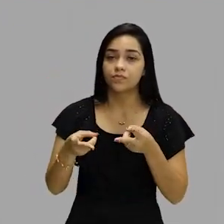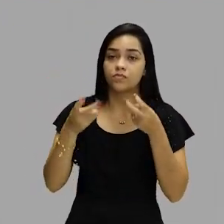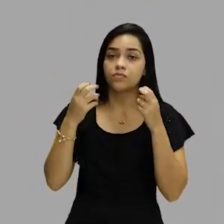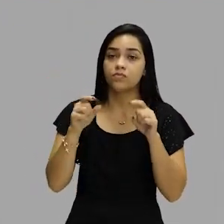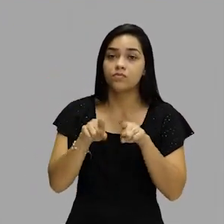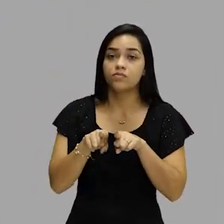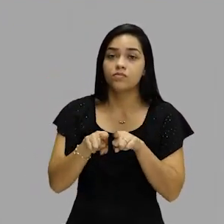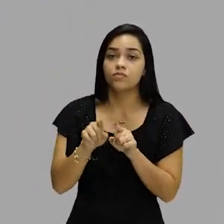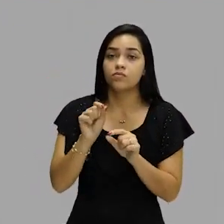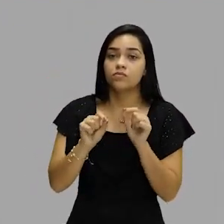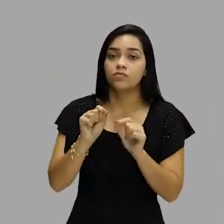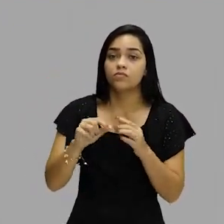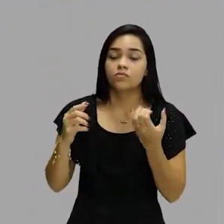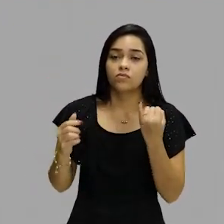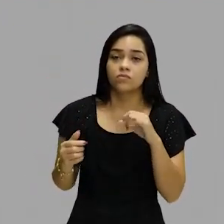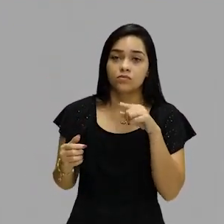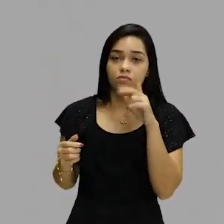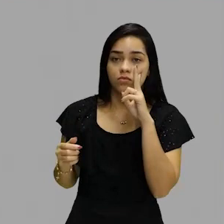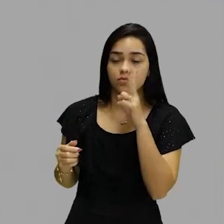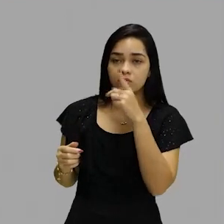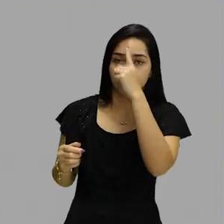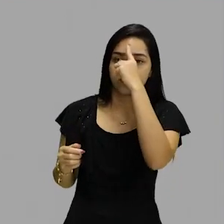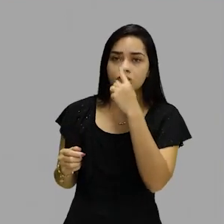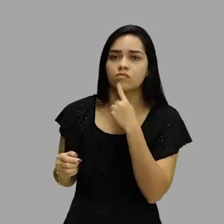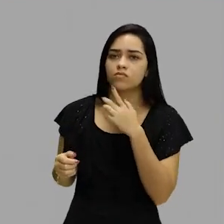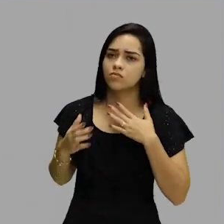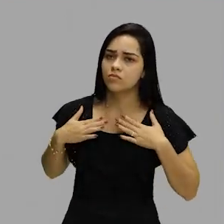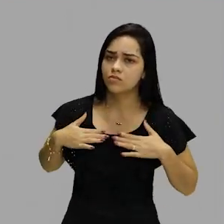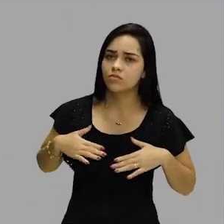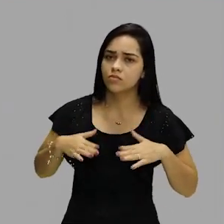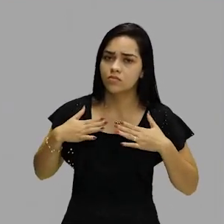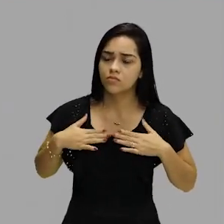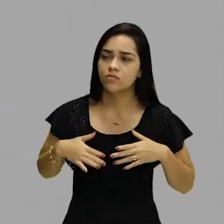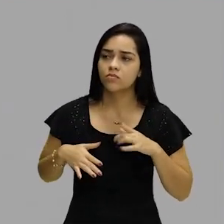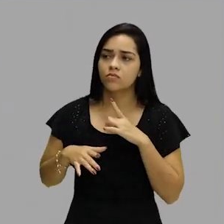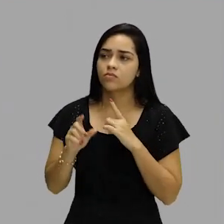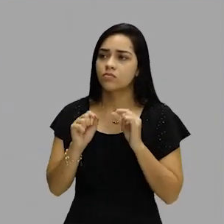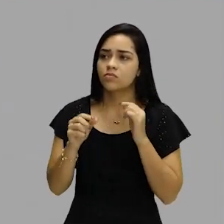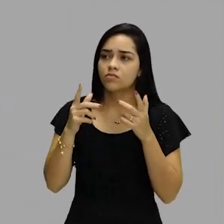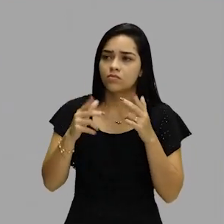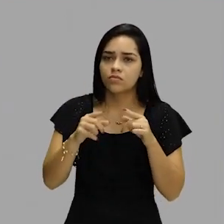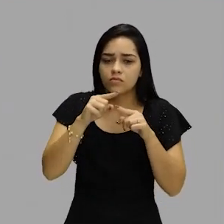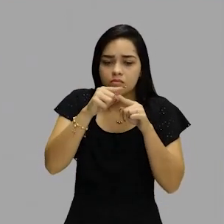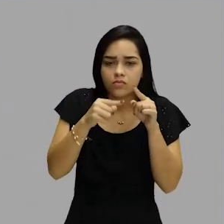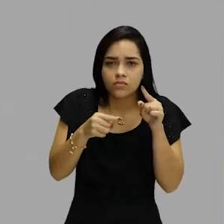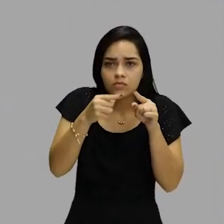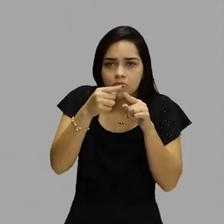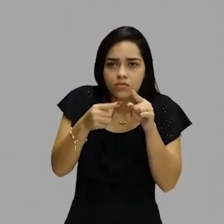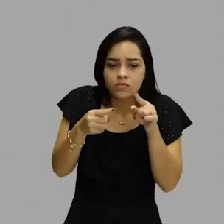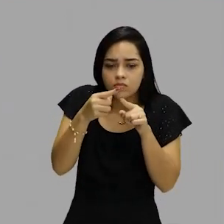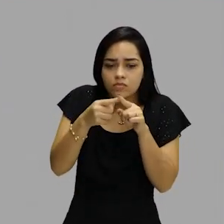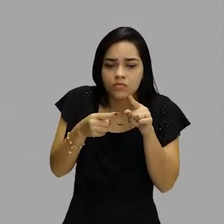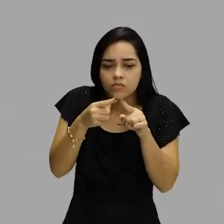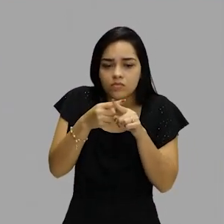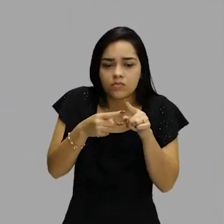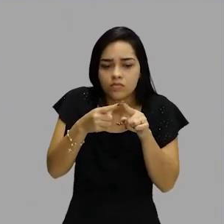Percebam, né, que se você olhar para a figura com calma, tem umas estrias aqui, ó,